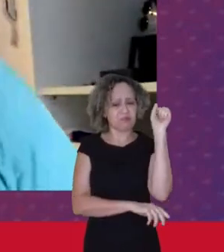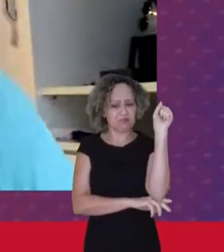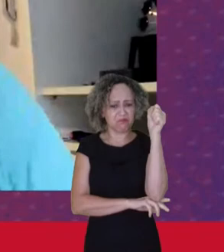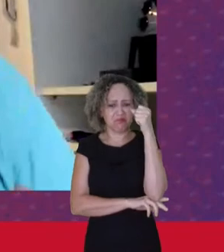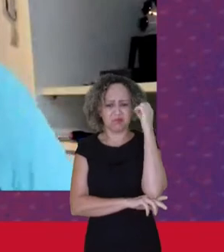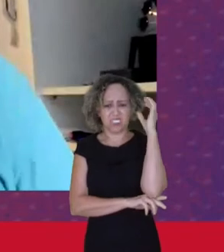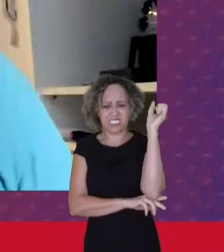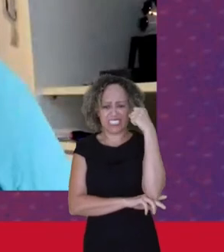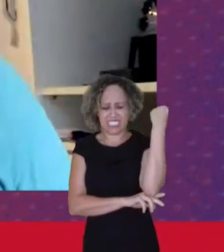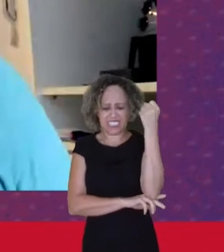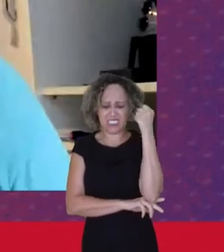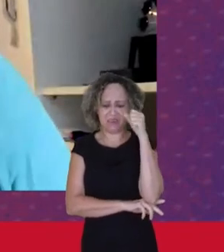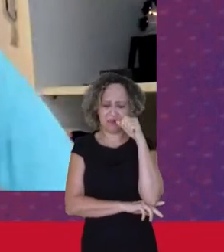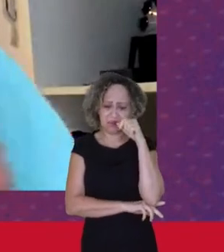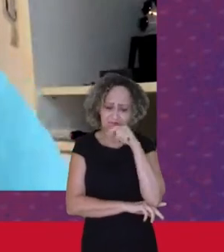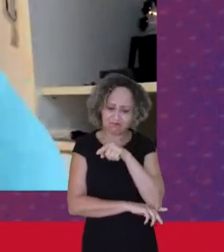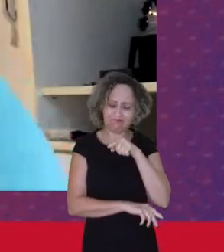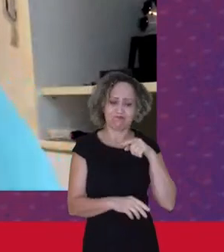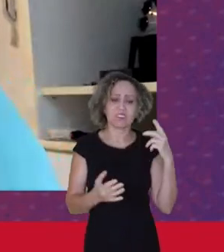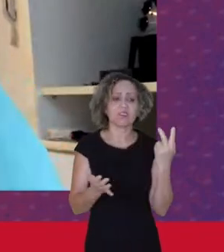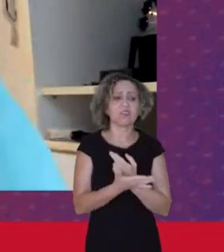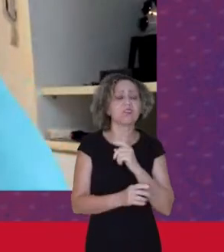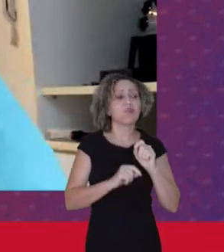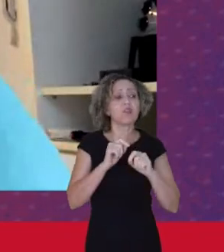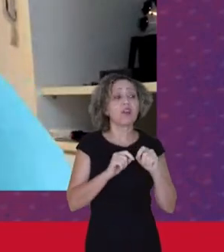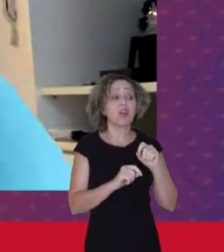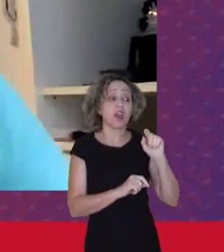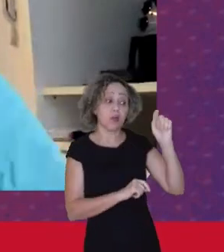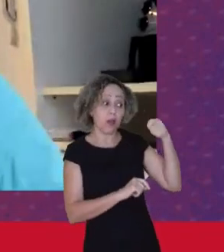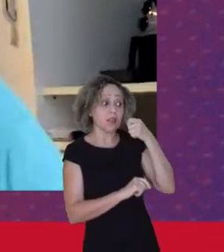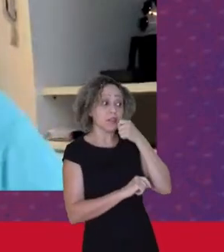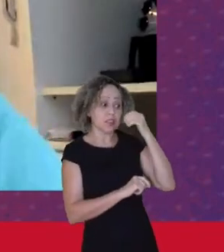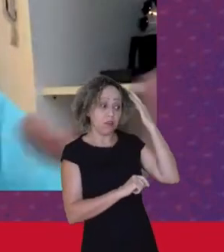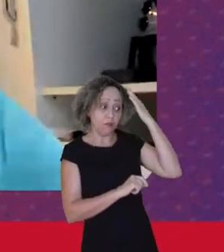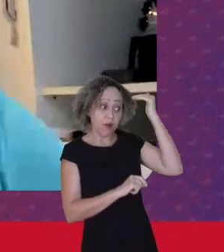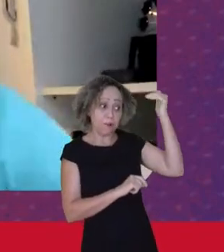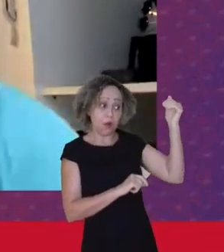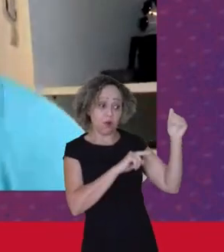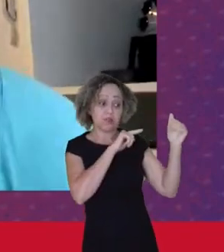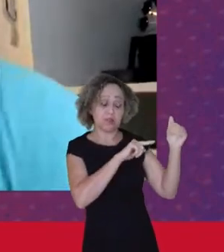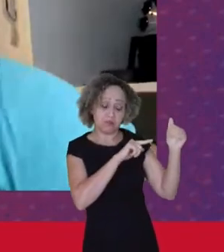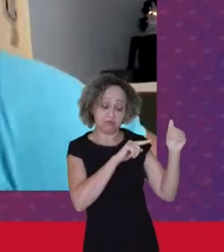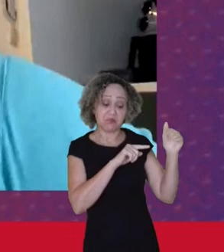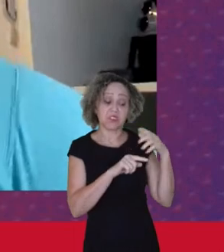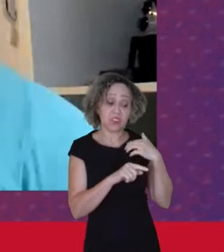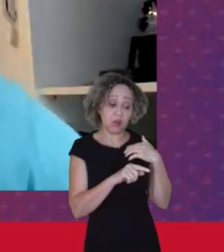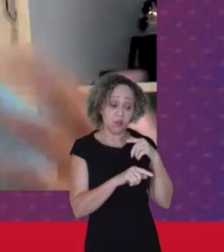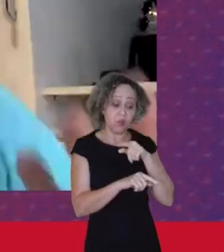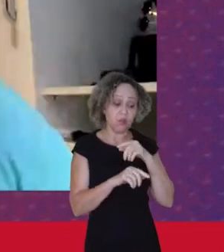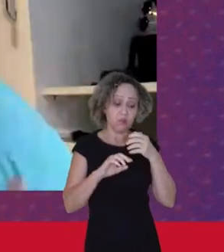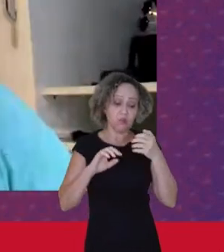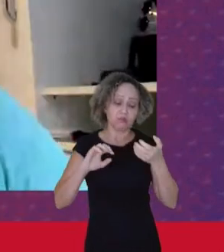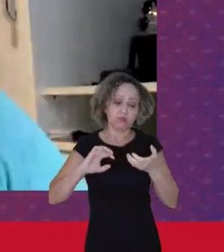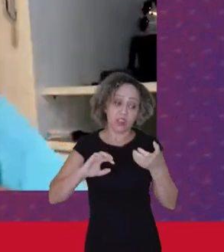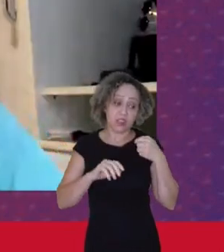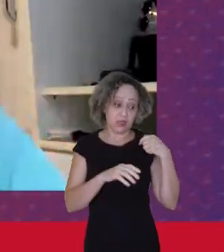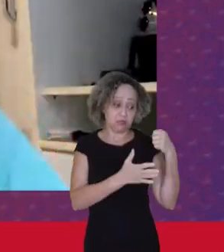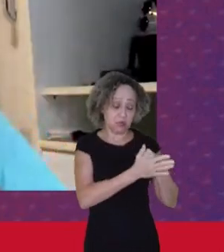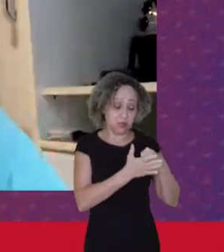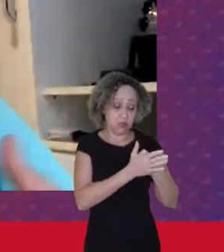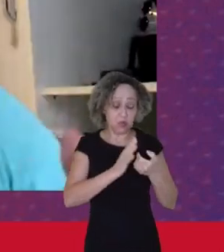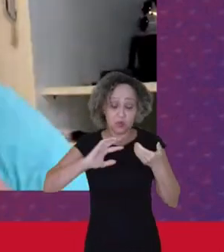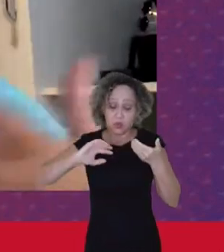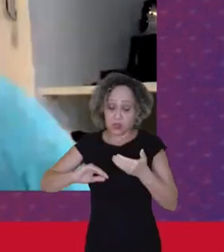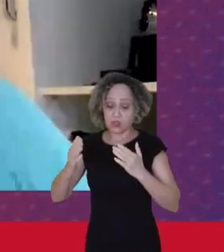e obviamente só aconteceu porque era uma atriz famosa, né? Quantas mulheres já não tiveram, né,